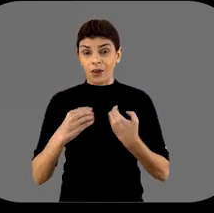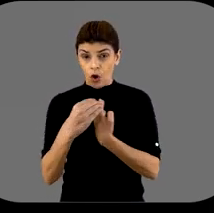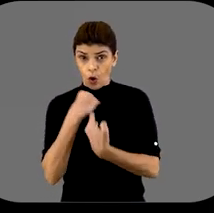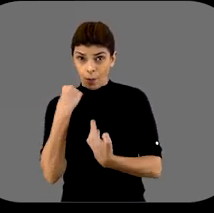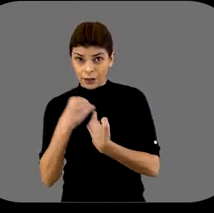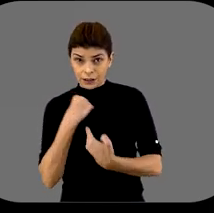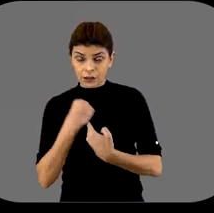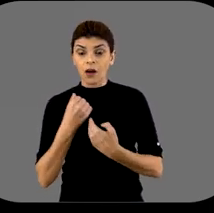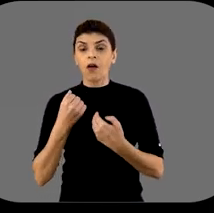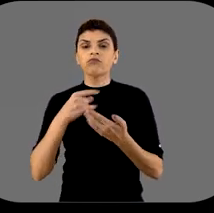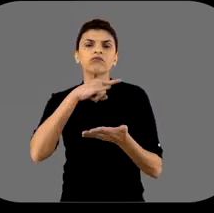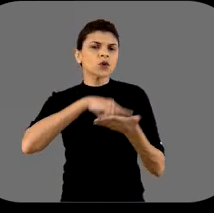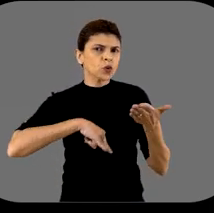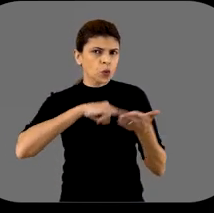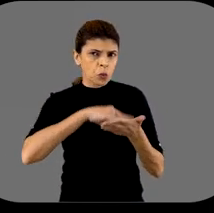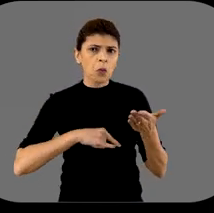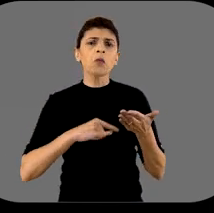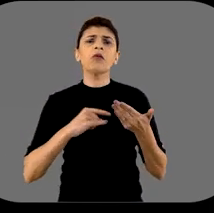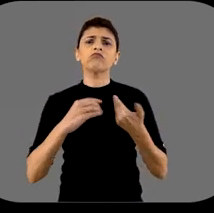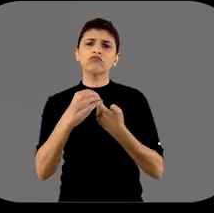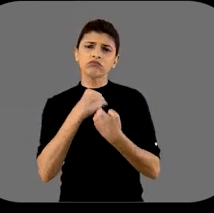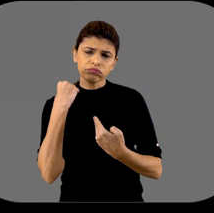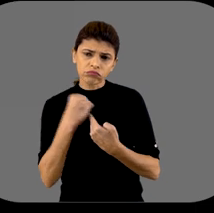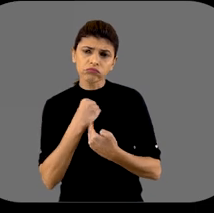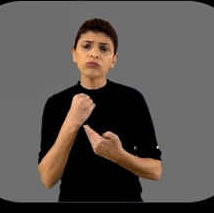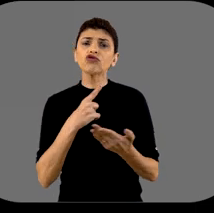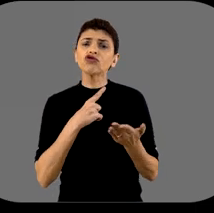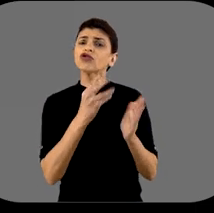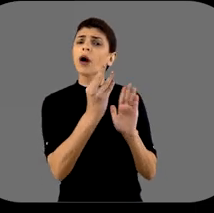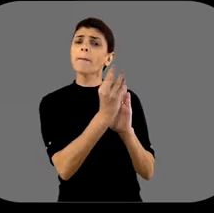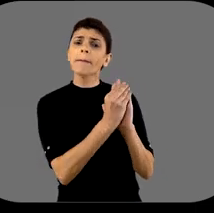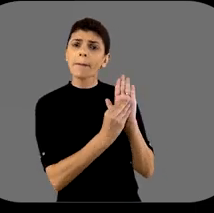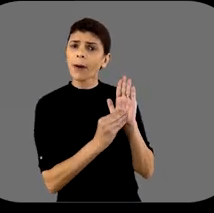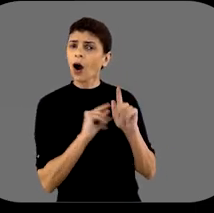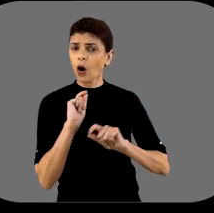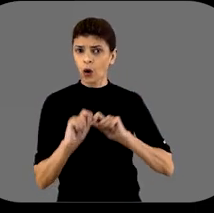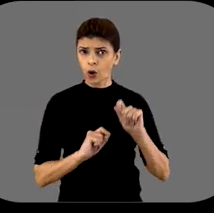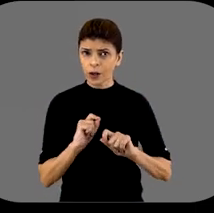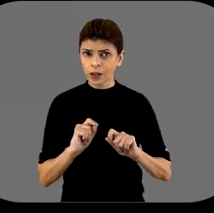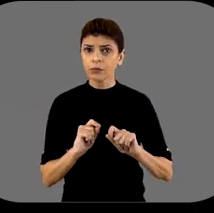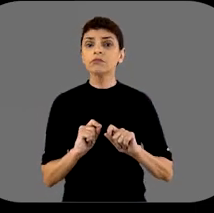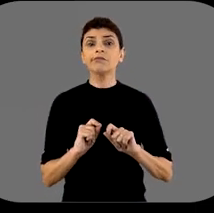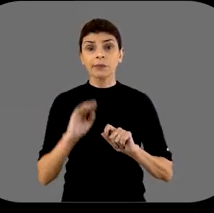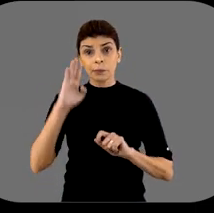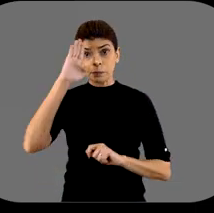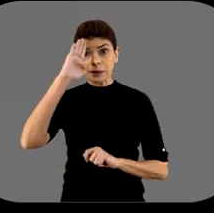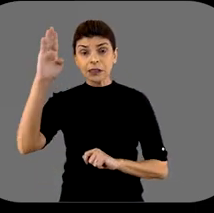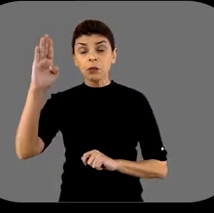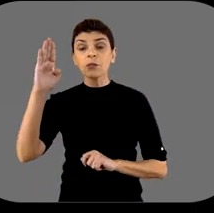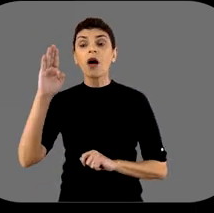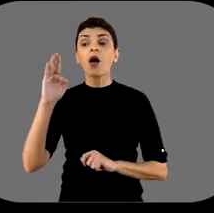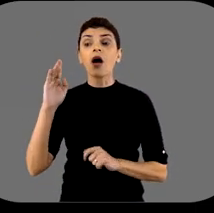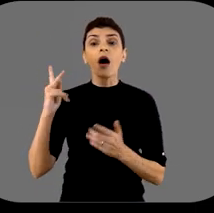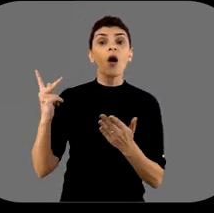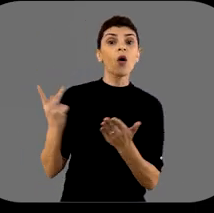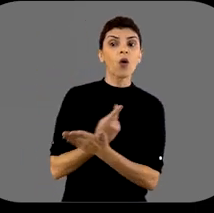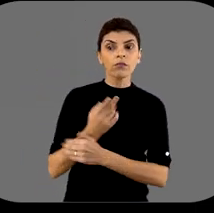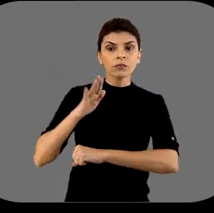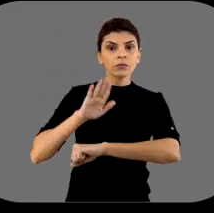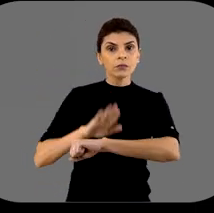ministério, nesse documento, então, as recomendações contidas nesse documento são baseadas nas